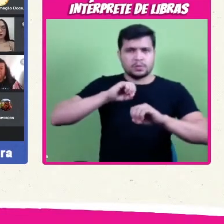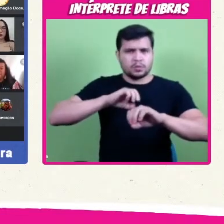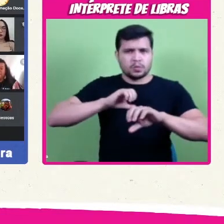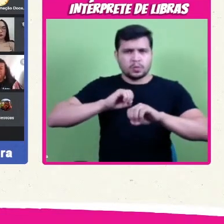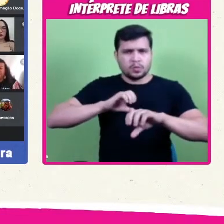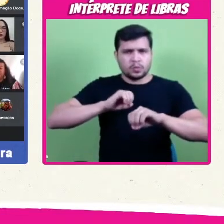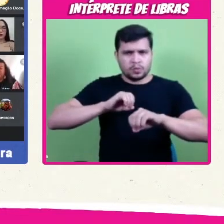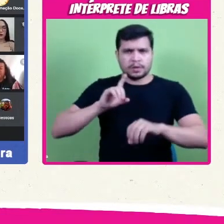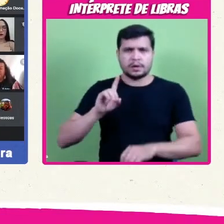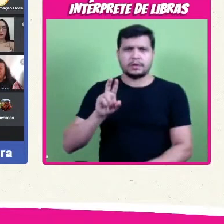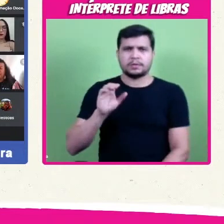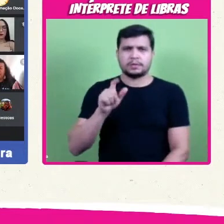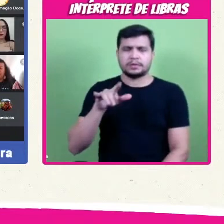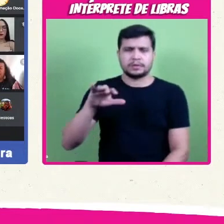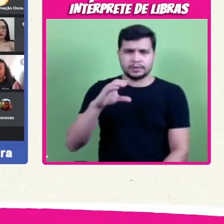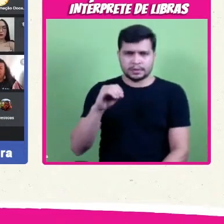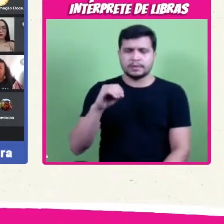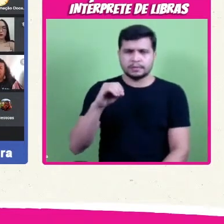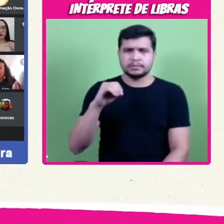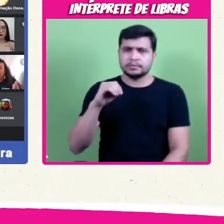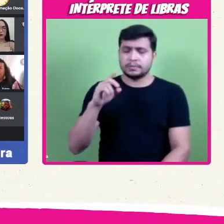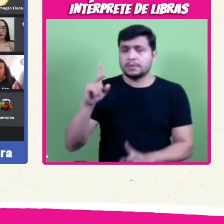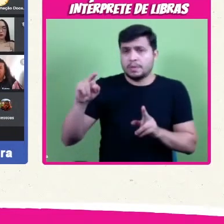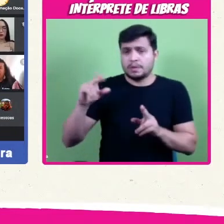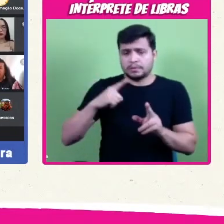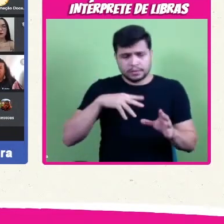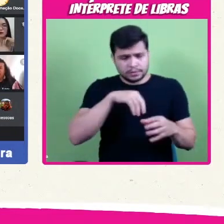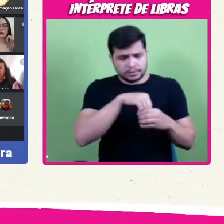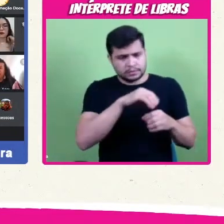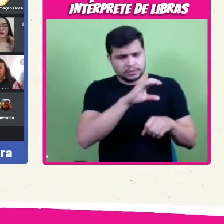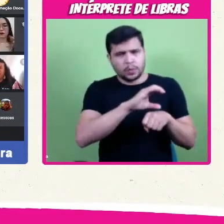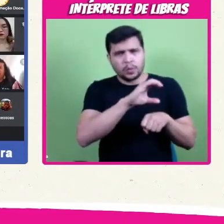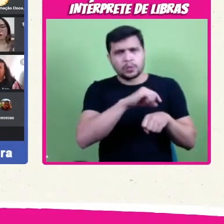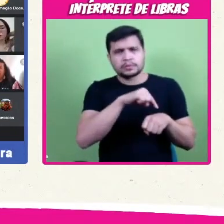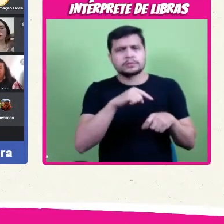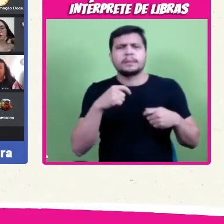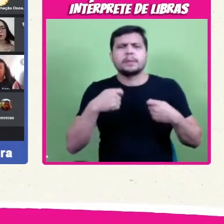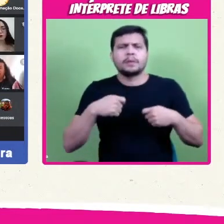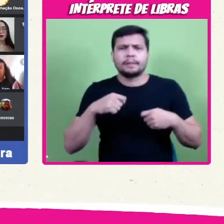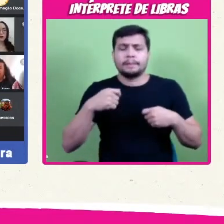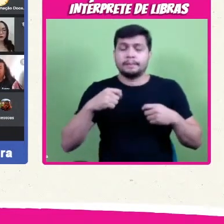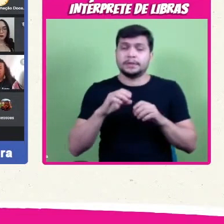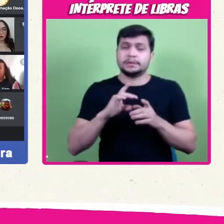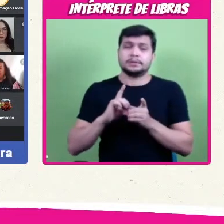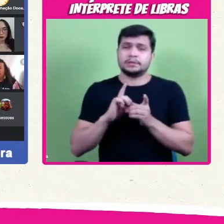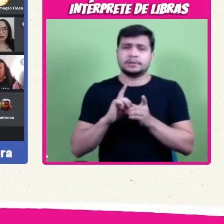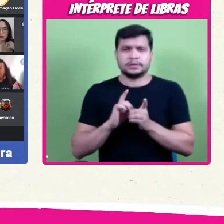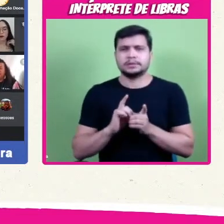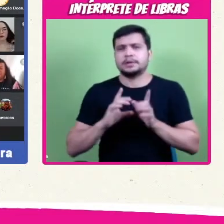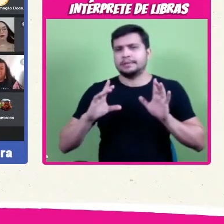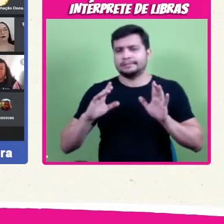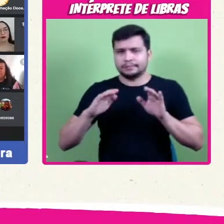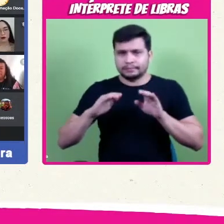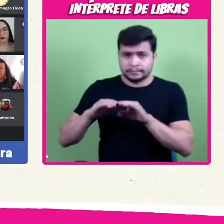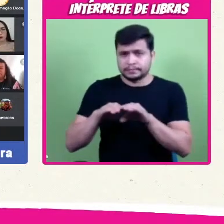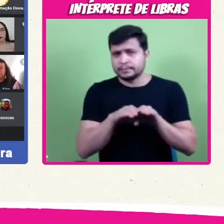nossa Constituição, precisa ser democrática. A educação ela tem que ter uma